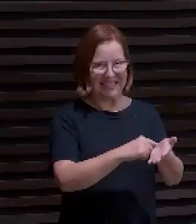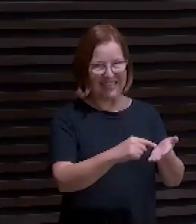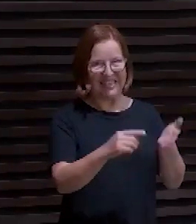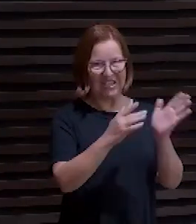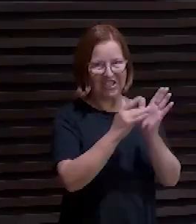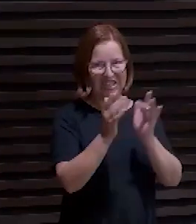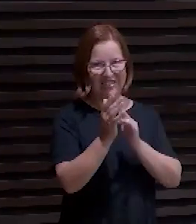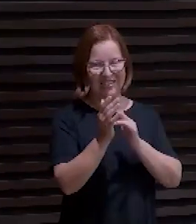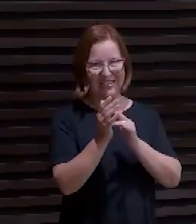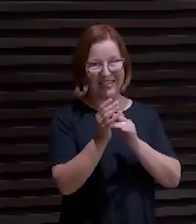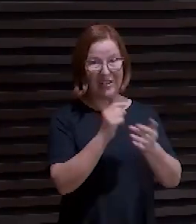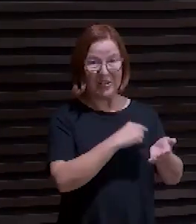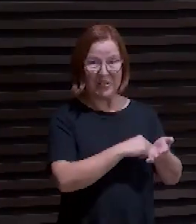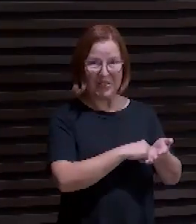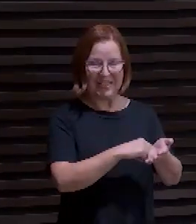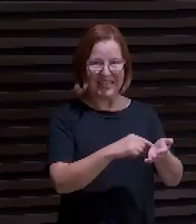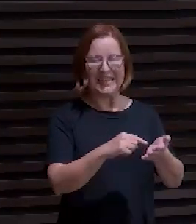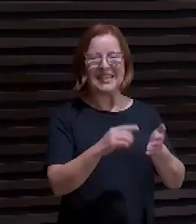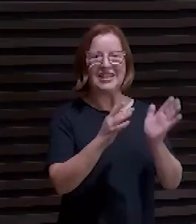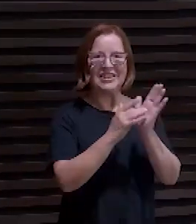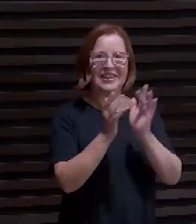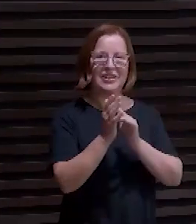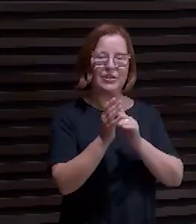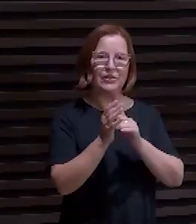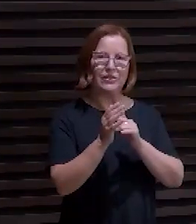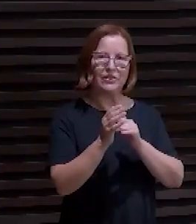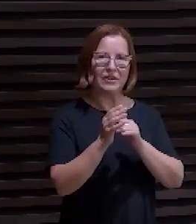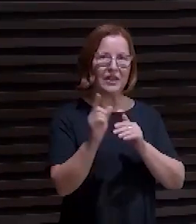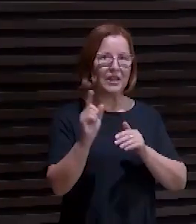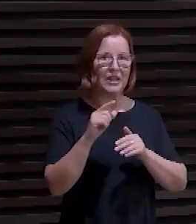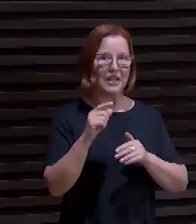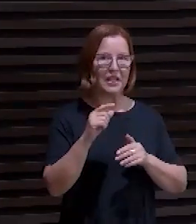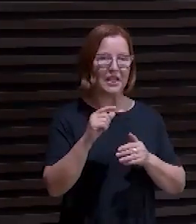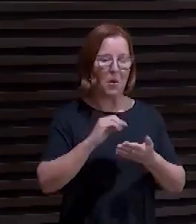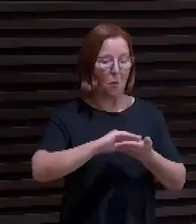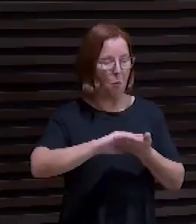É que o sangue dele, depois de derramado, não apodreceu.